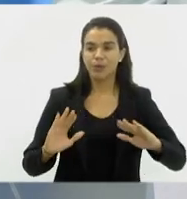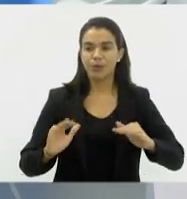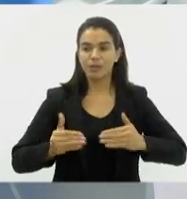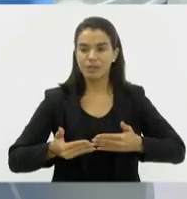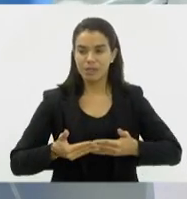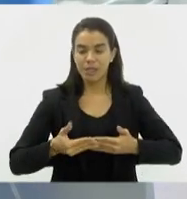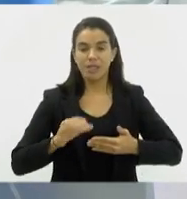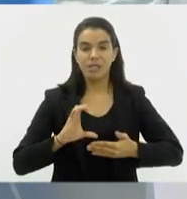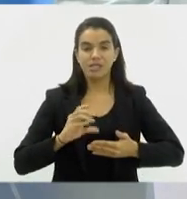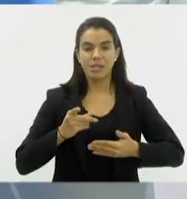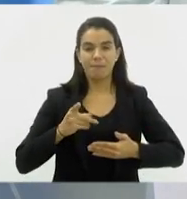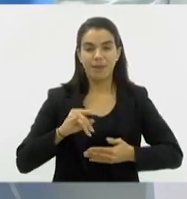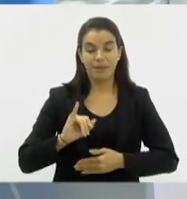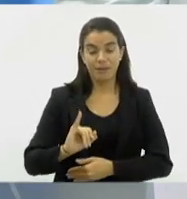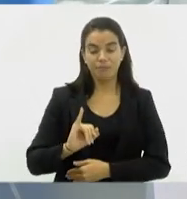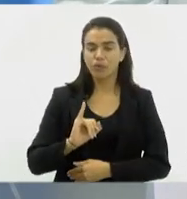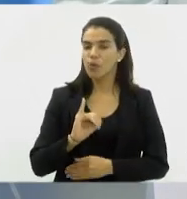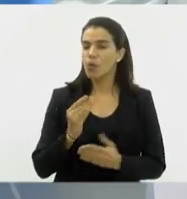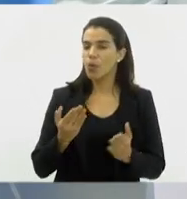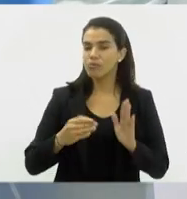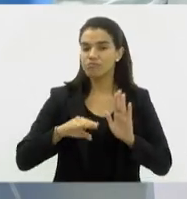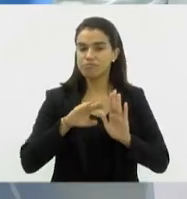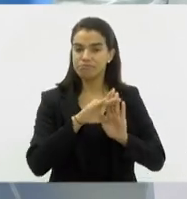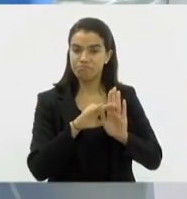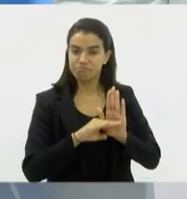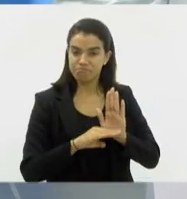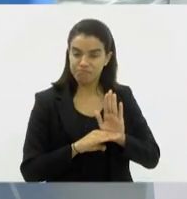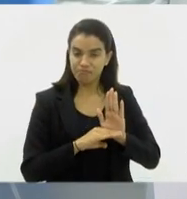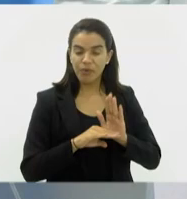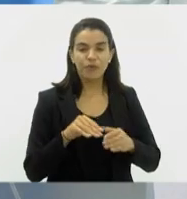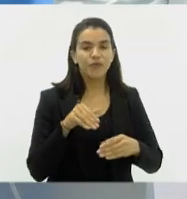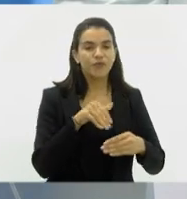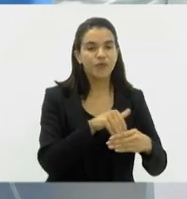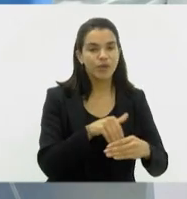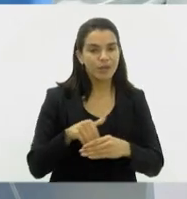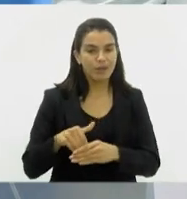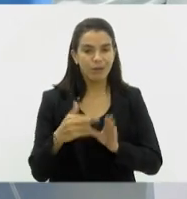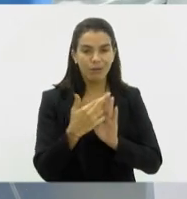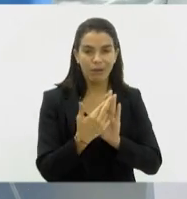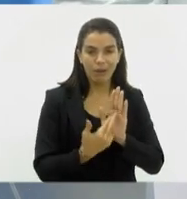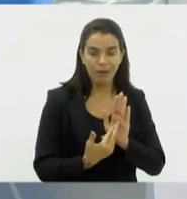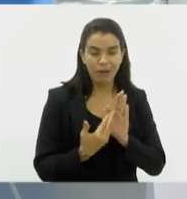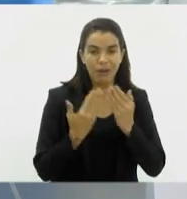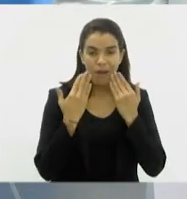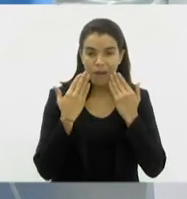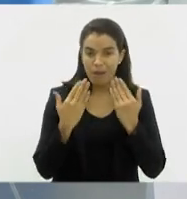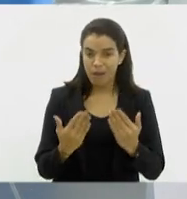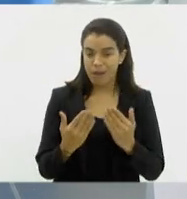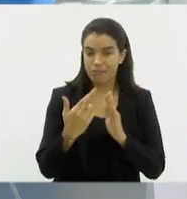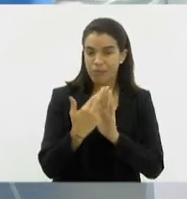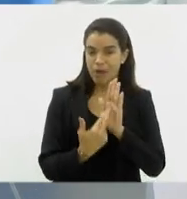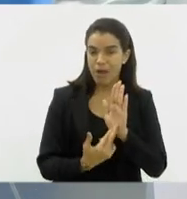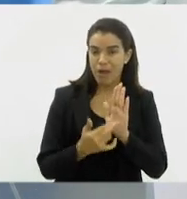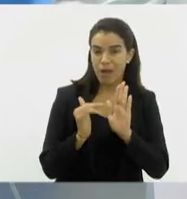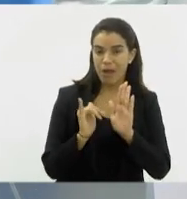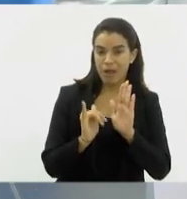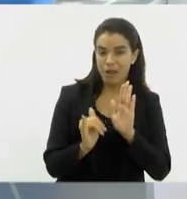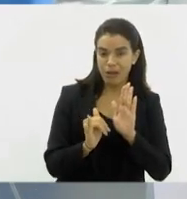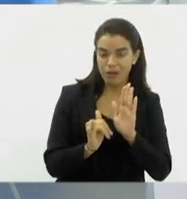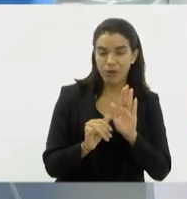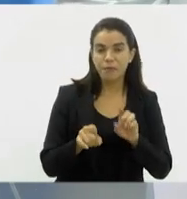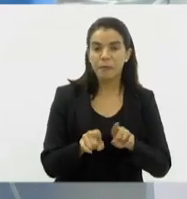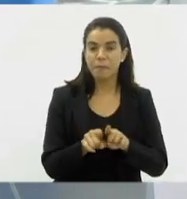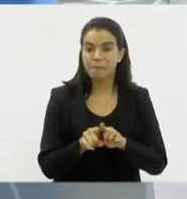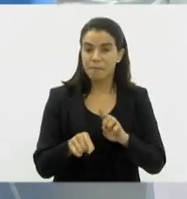da CPI com a seguinte pauta votação do relatório apresentado pelo relator e do